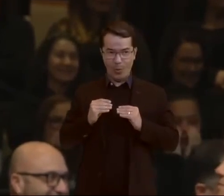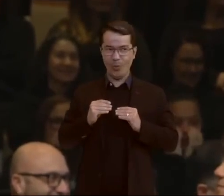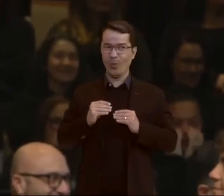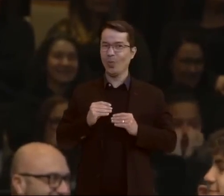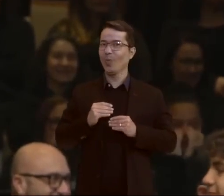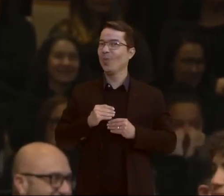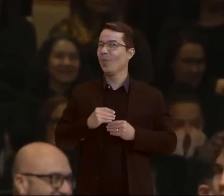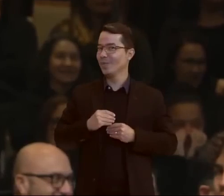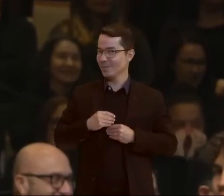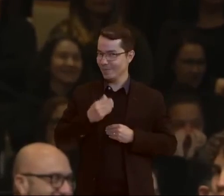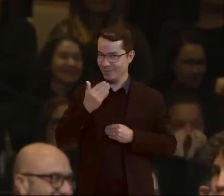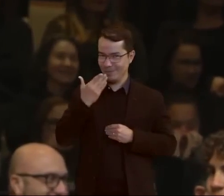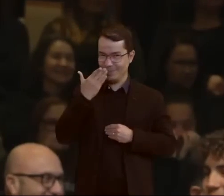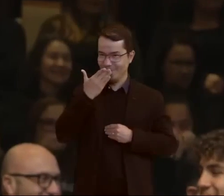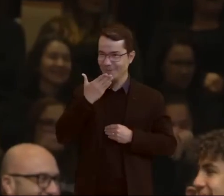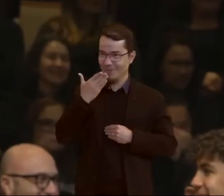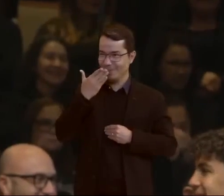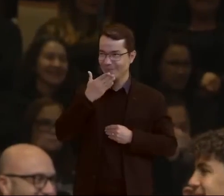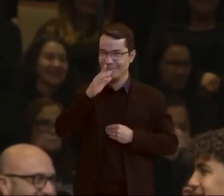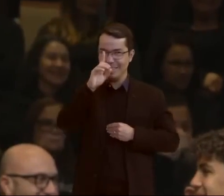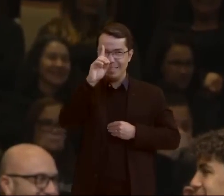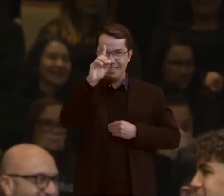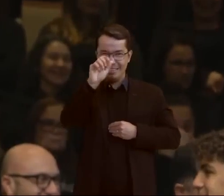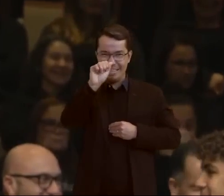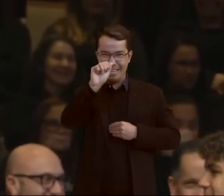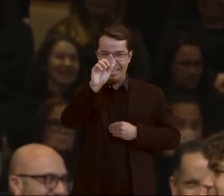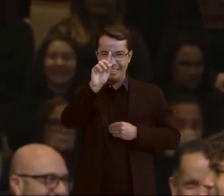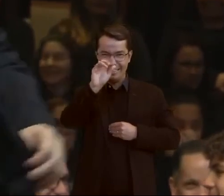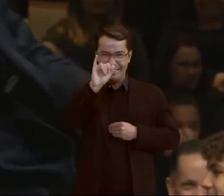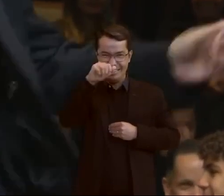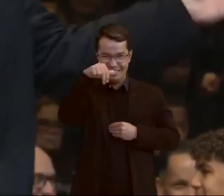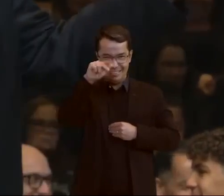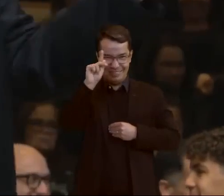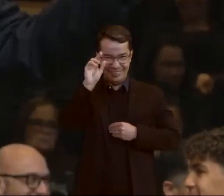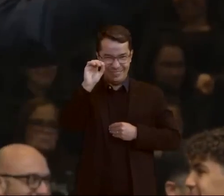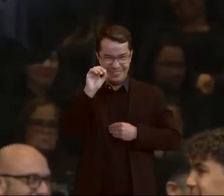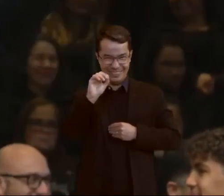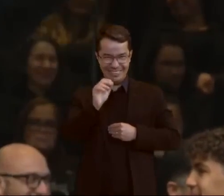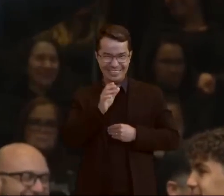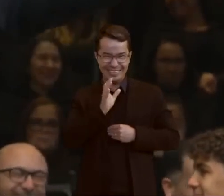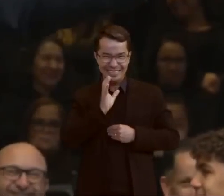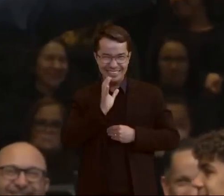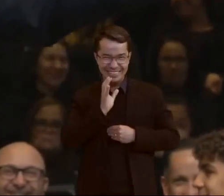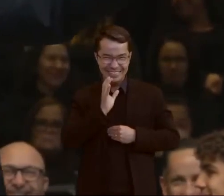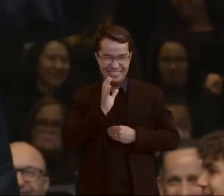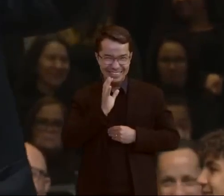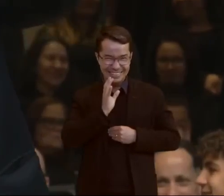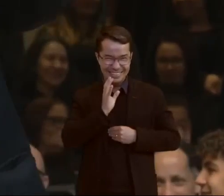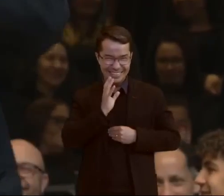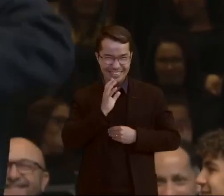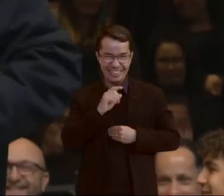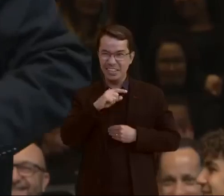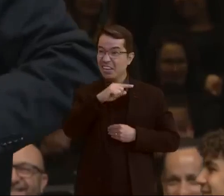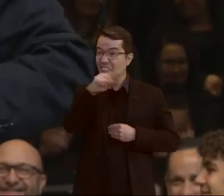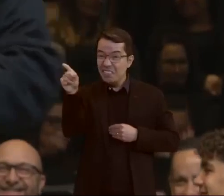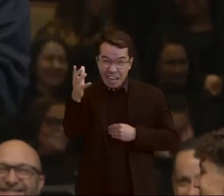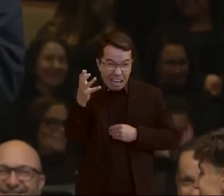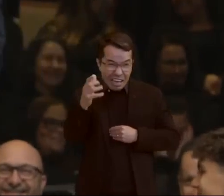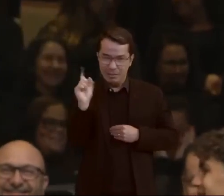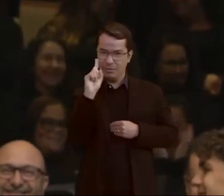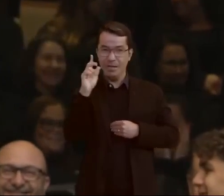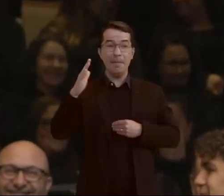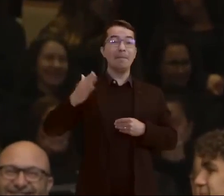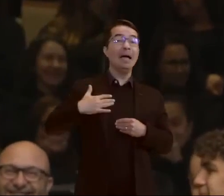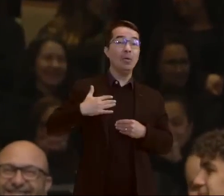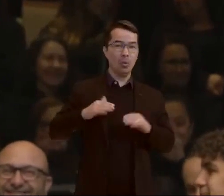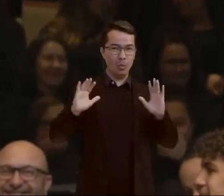Você já tirou um dadinho meu? Eu vou ficar bravo aqui. Eles querem comer meus dadinhos aí, não pode.